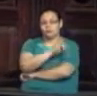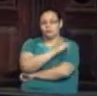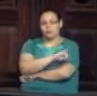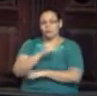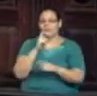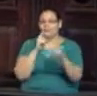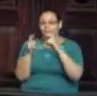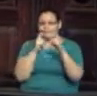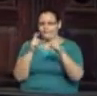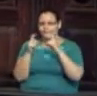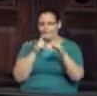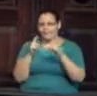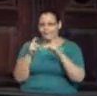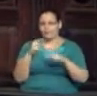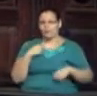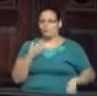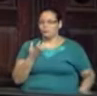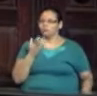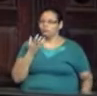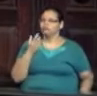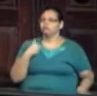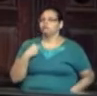debate, eu quero contribuir.